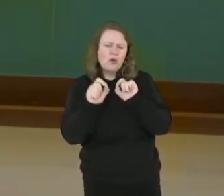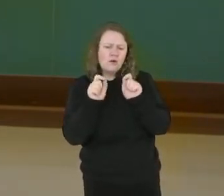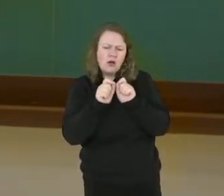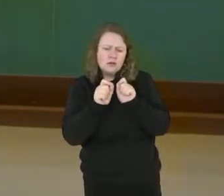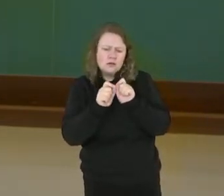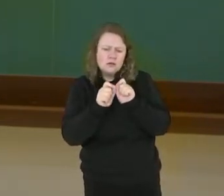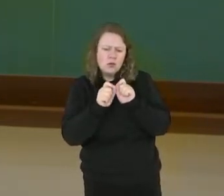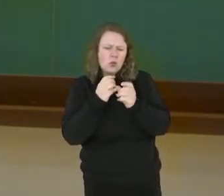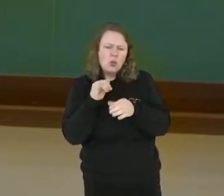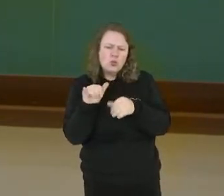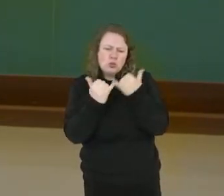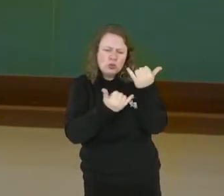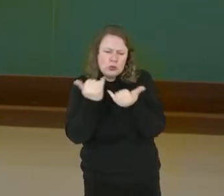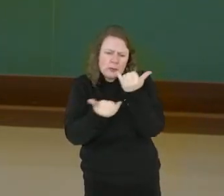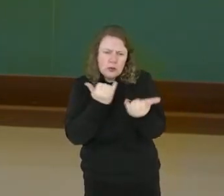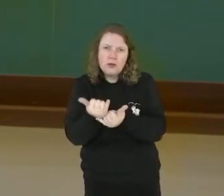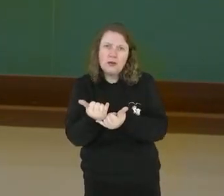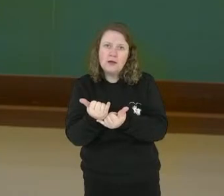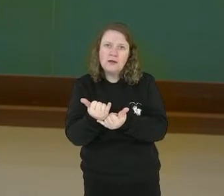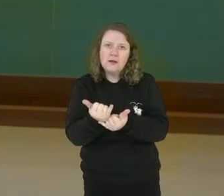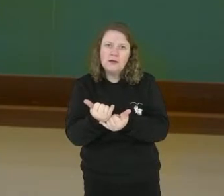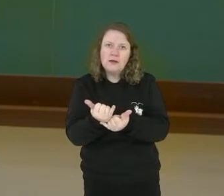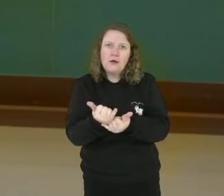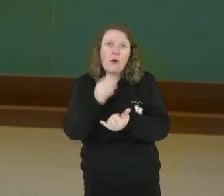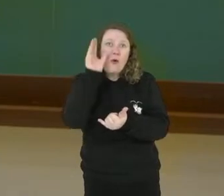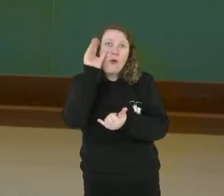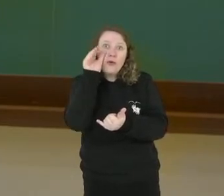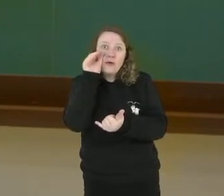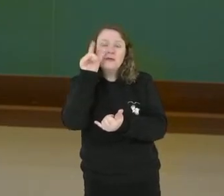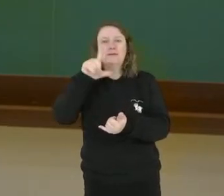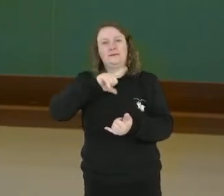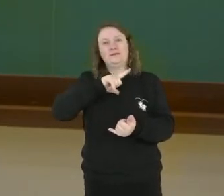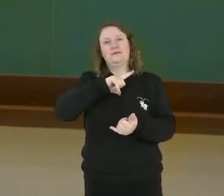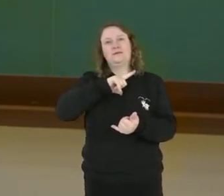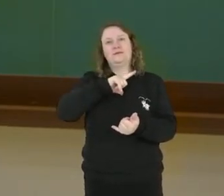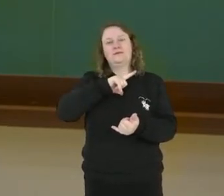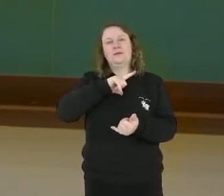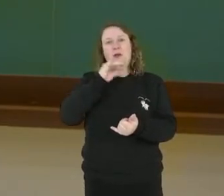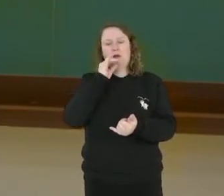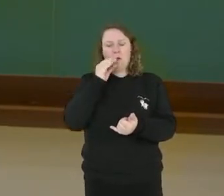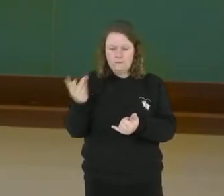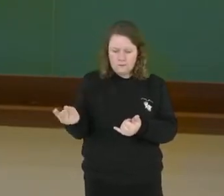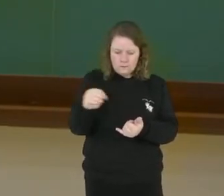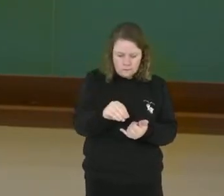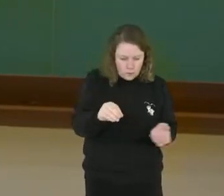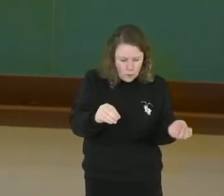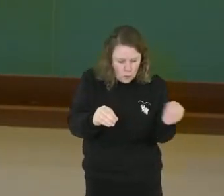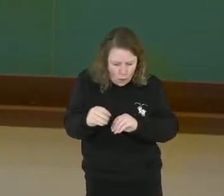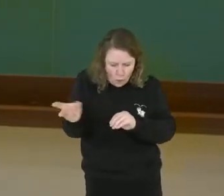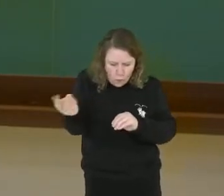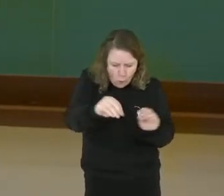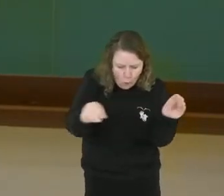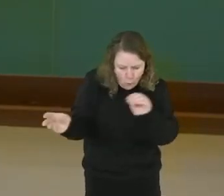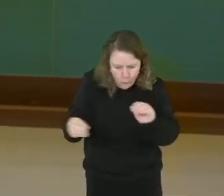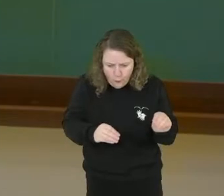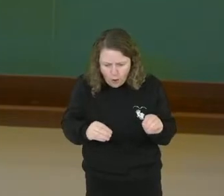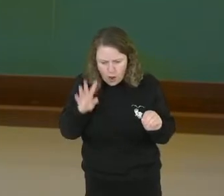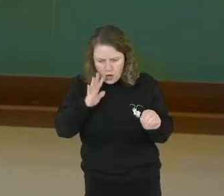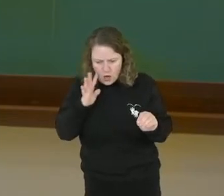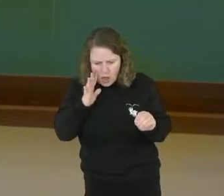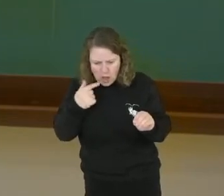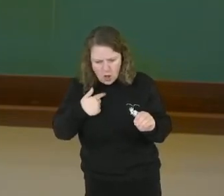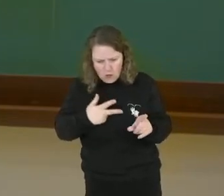curioso, tem que se perguntar para você ser criativo. Se eu mudar essa pecinha para cá, como é que vai ser? Vai ficar legal o